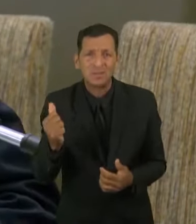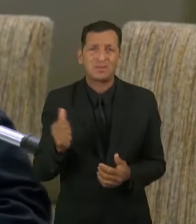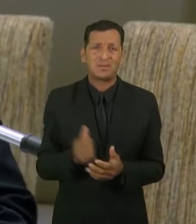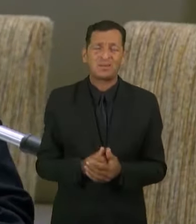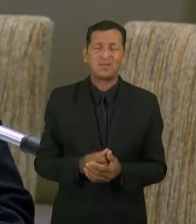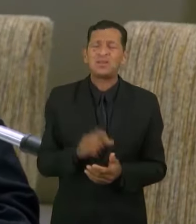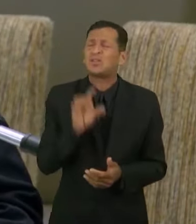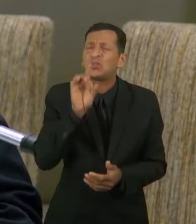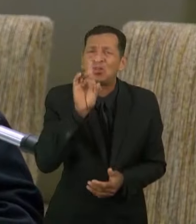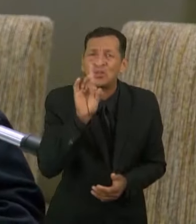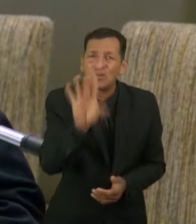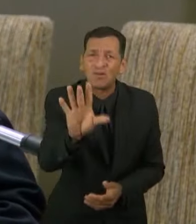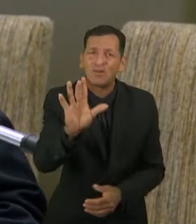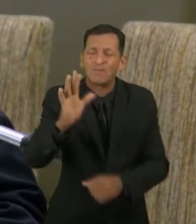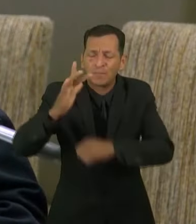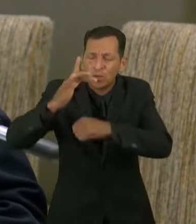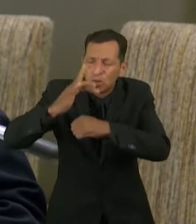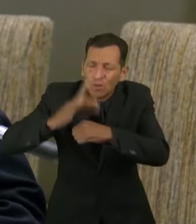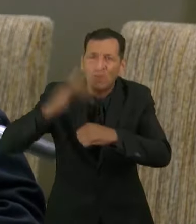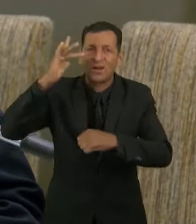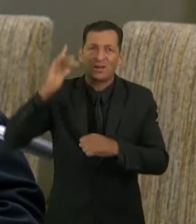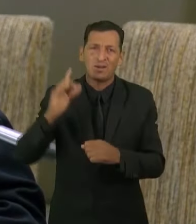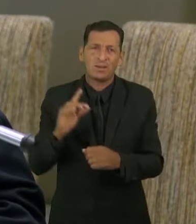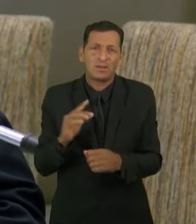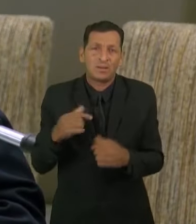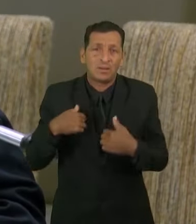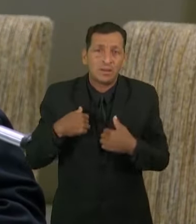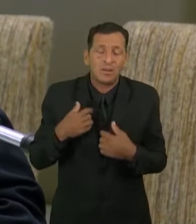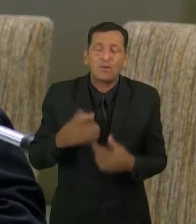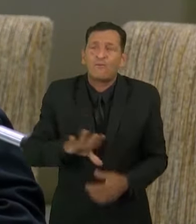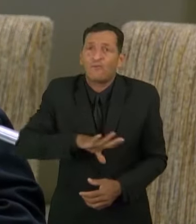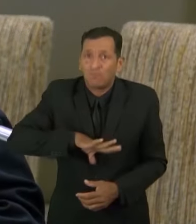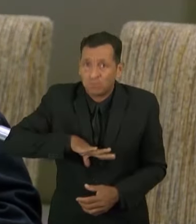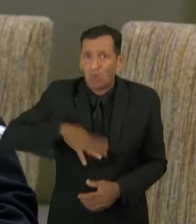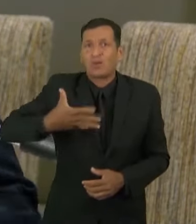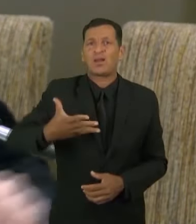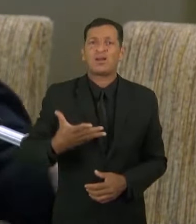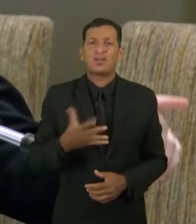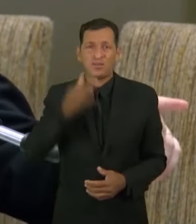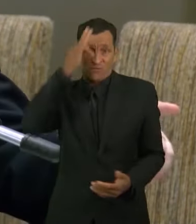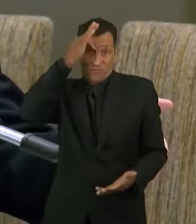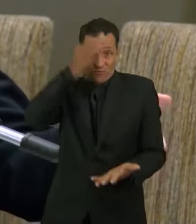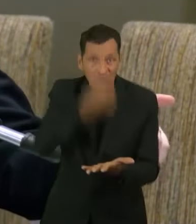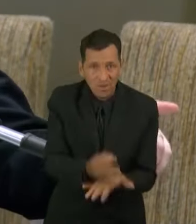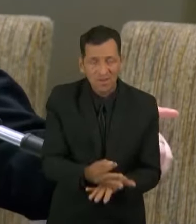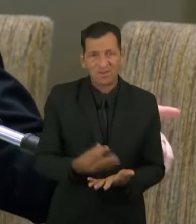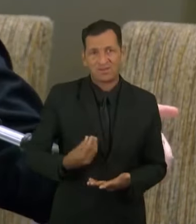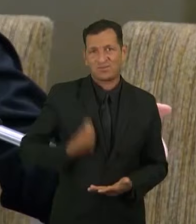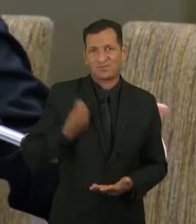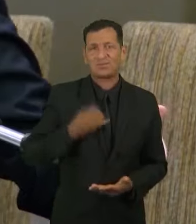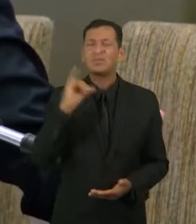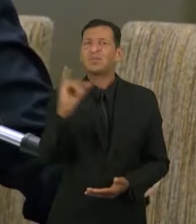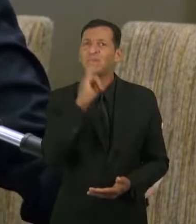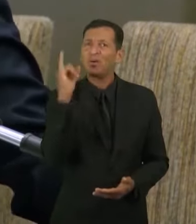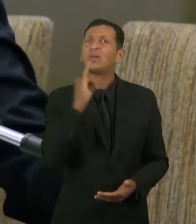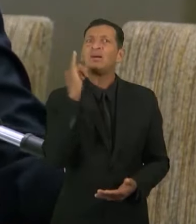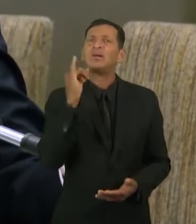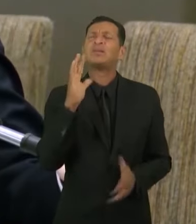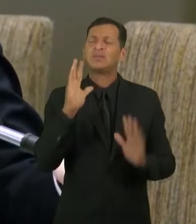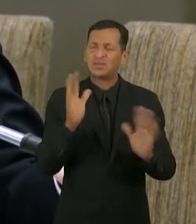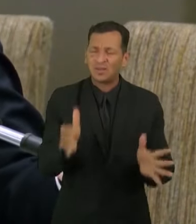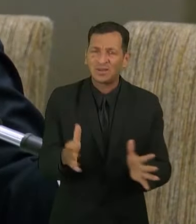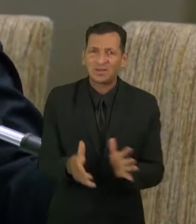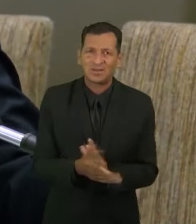tocasse, eu seria curada. Você imagina as pessoas que estavam ali ouvindo isso?